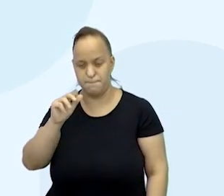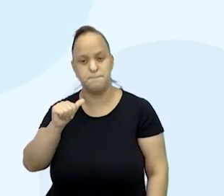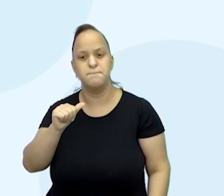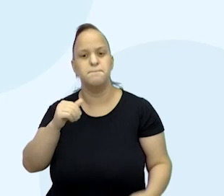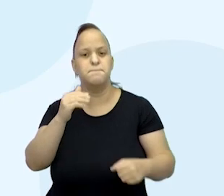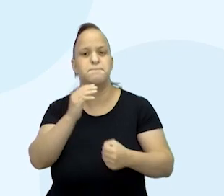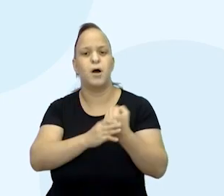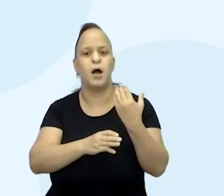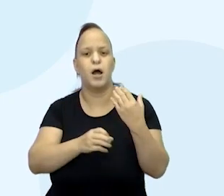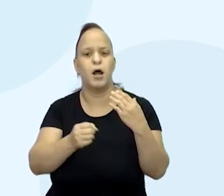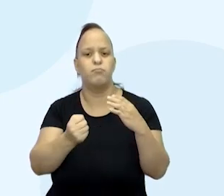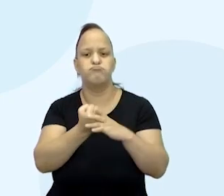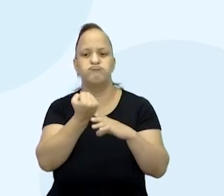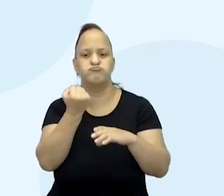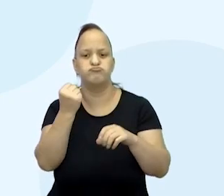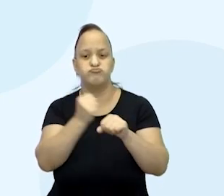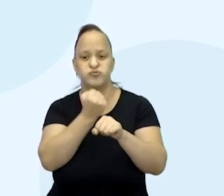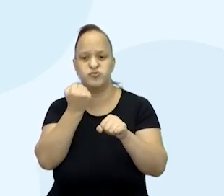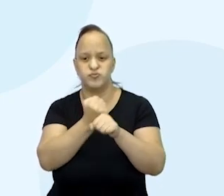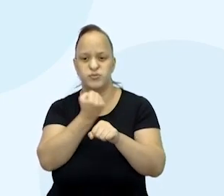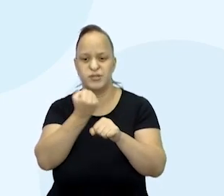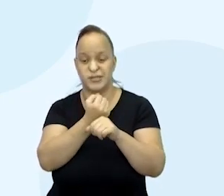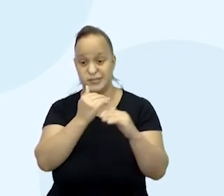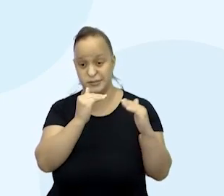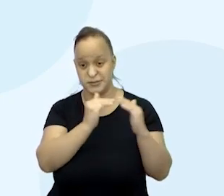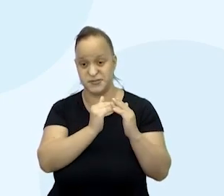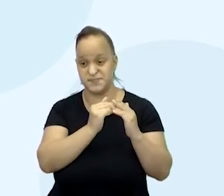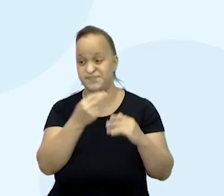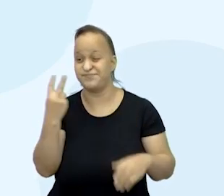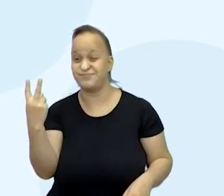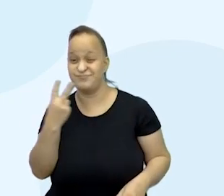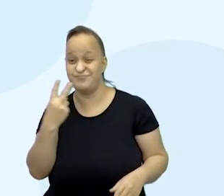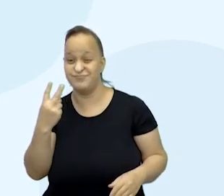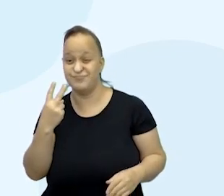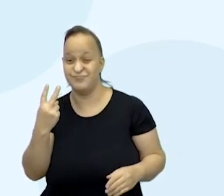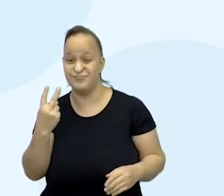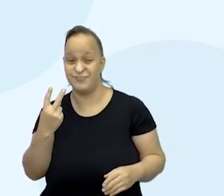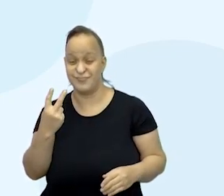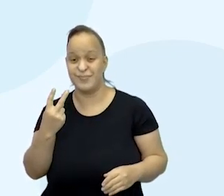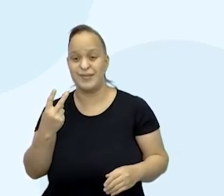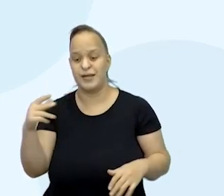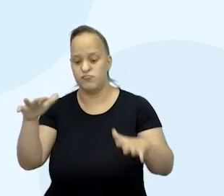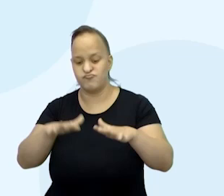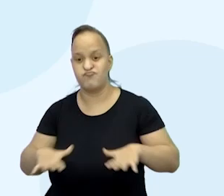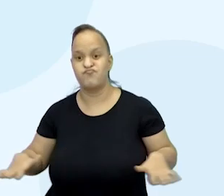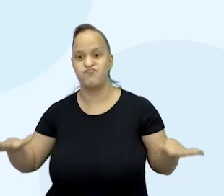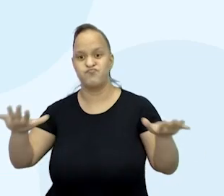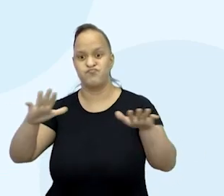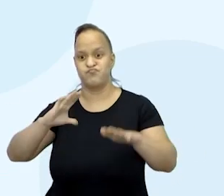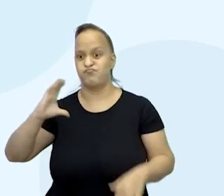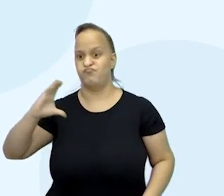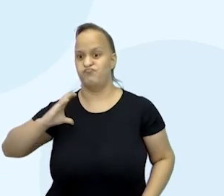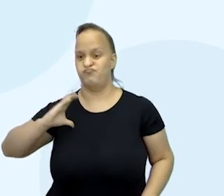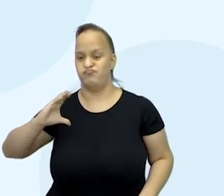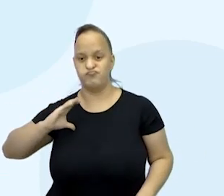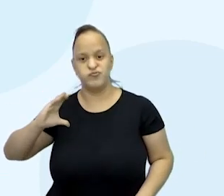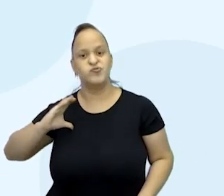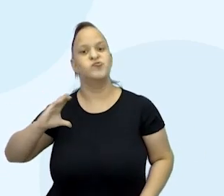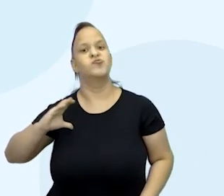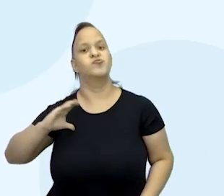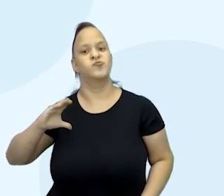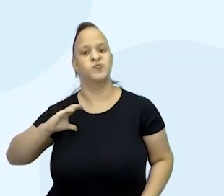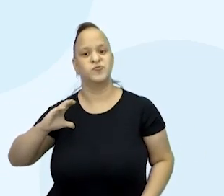Então, duas propagandas aí de bairros elitistas, bairros da elite paulista, que estavam